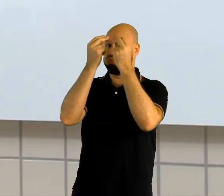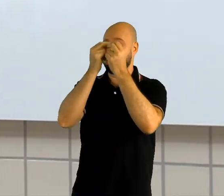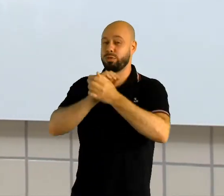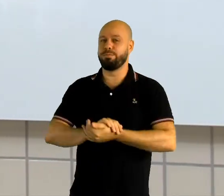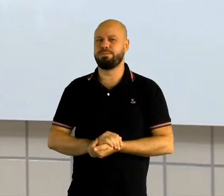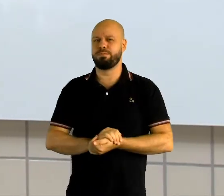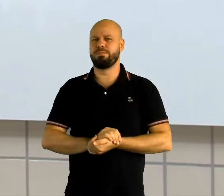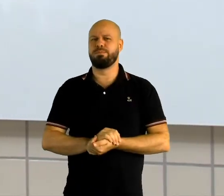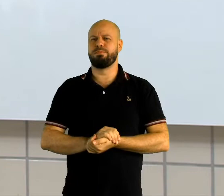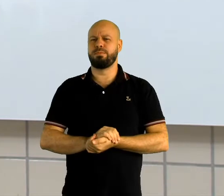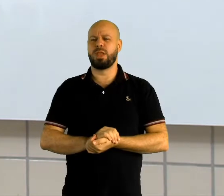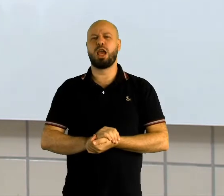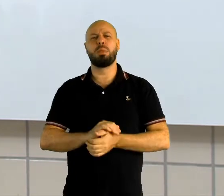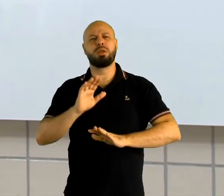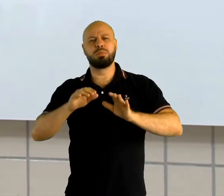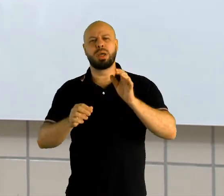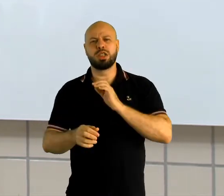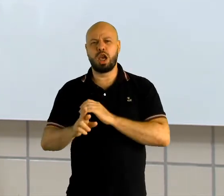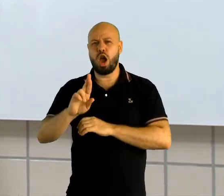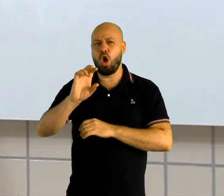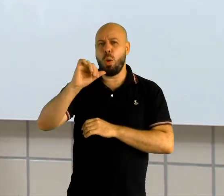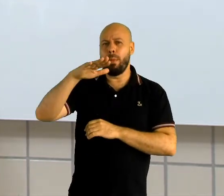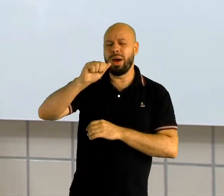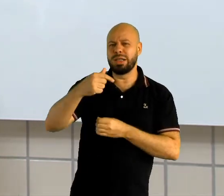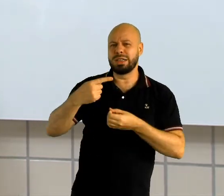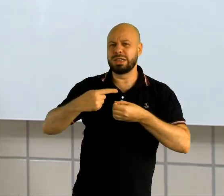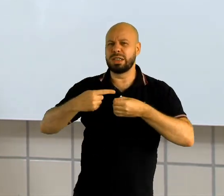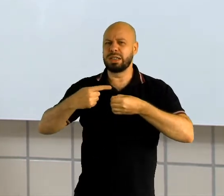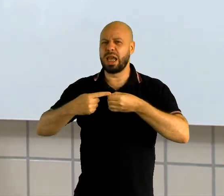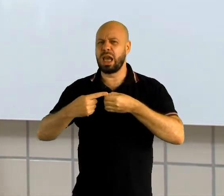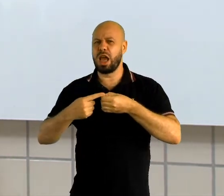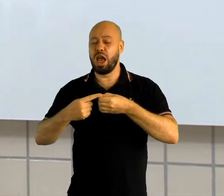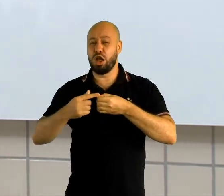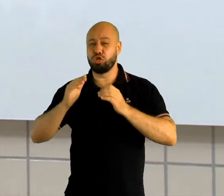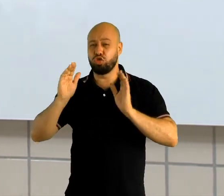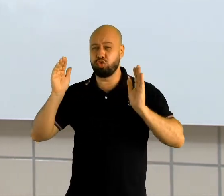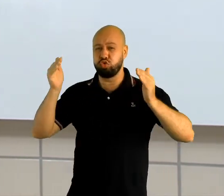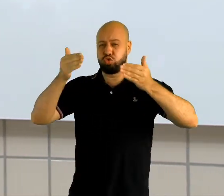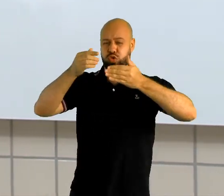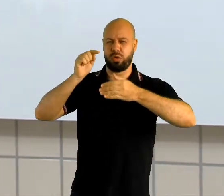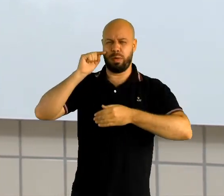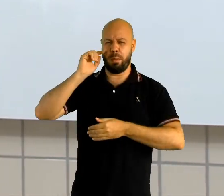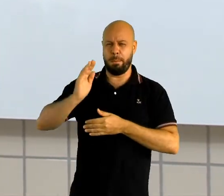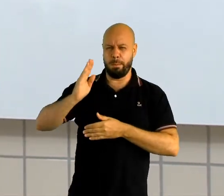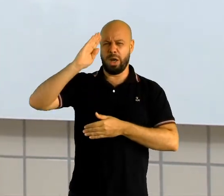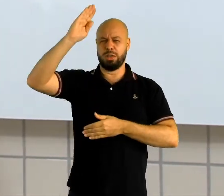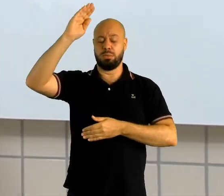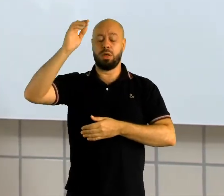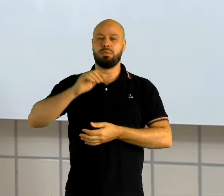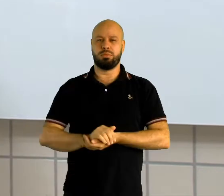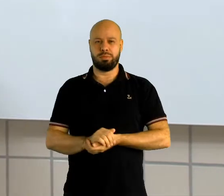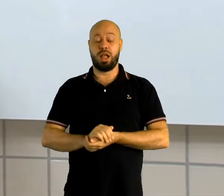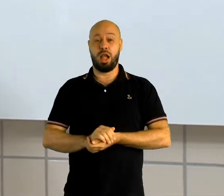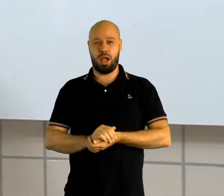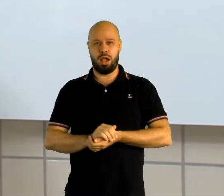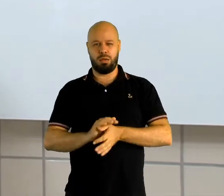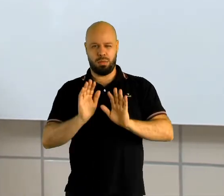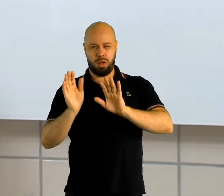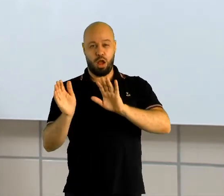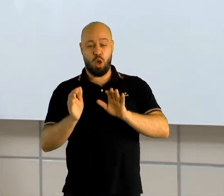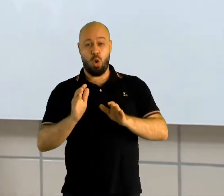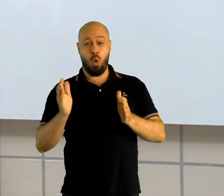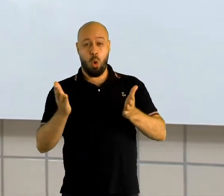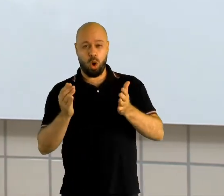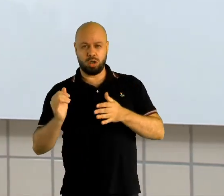gente fala que Roma se tornou o centro do mundo, os italianos até o dia de hoje, eles gostam muito de usar essa frase